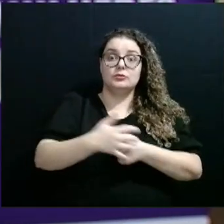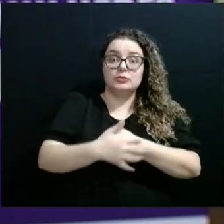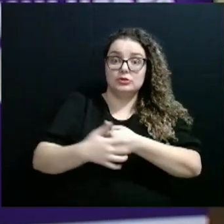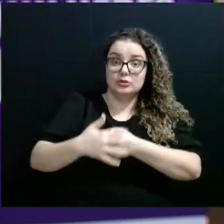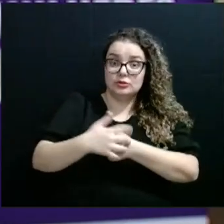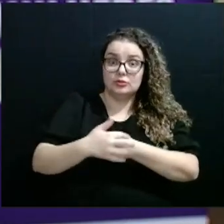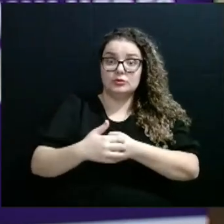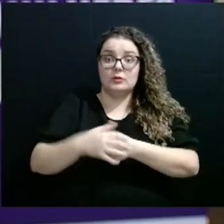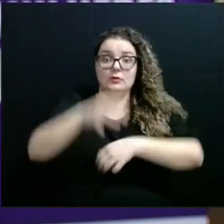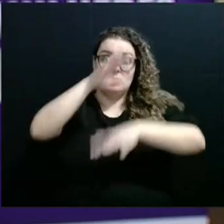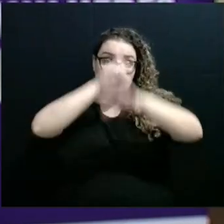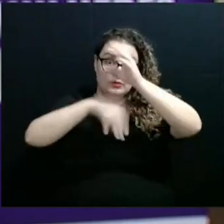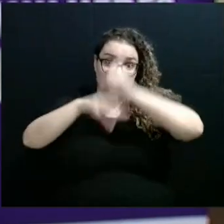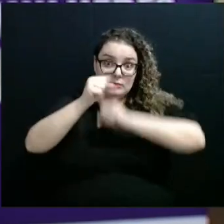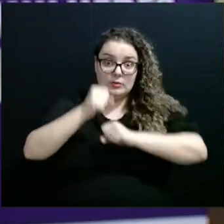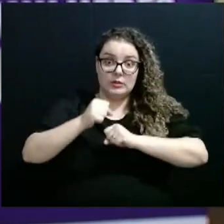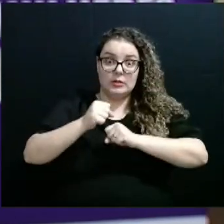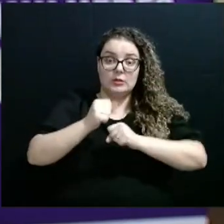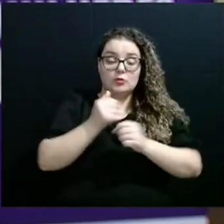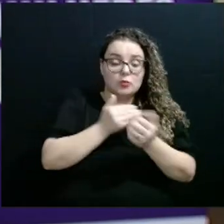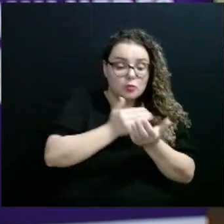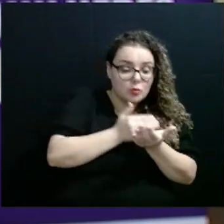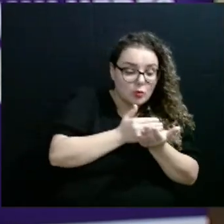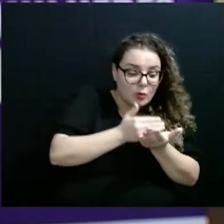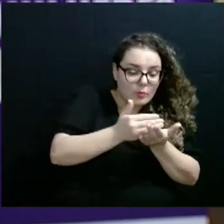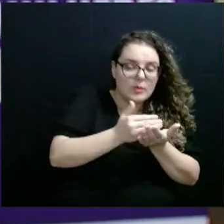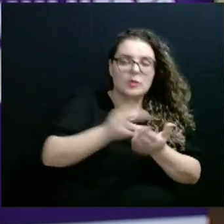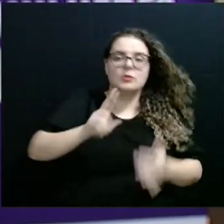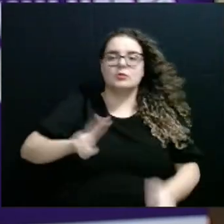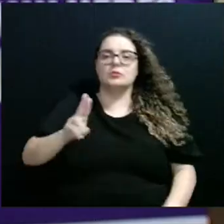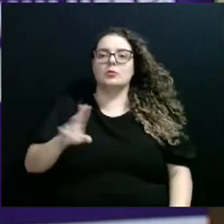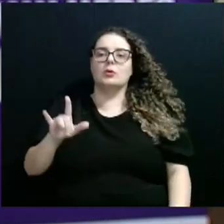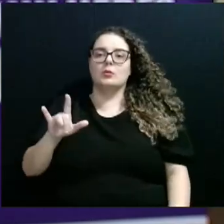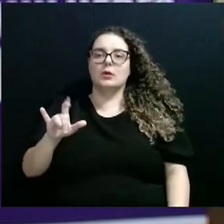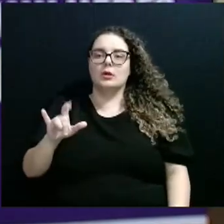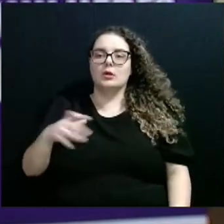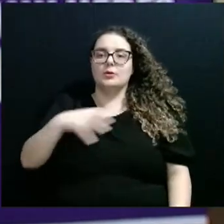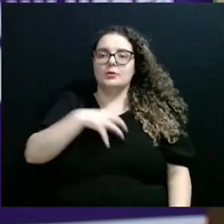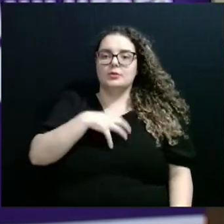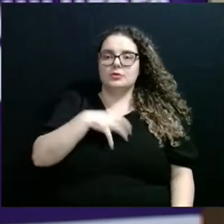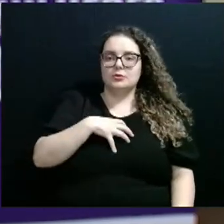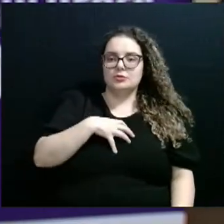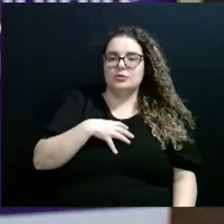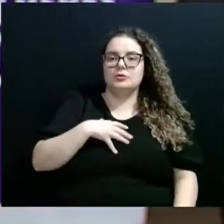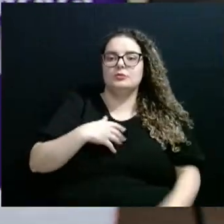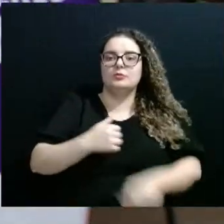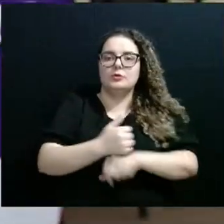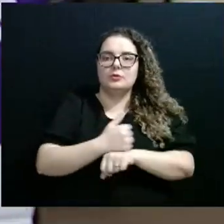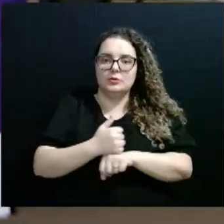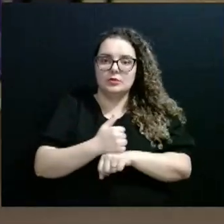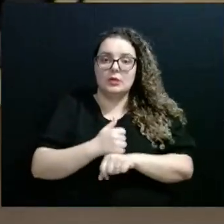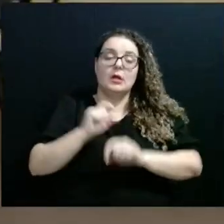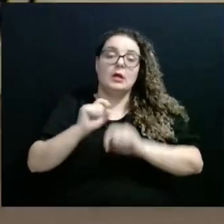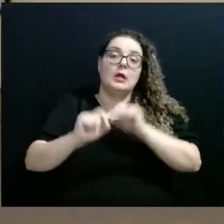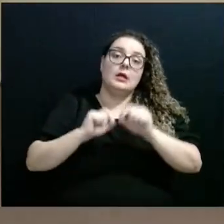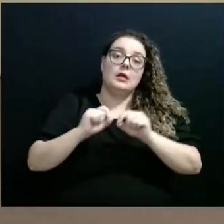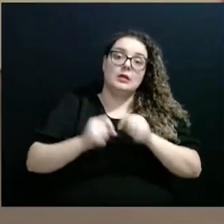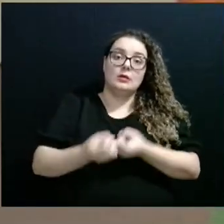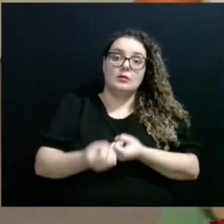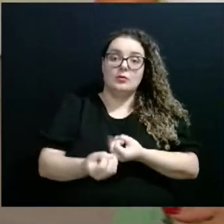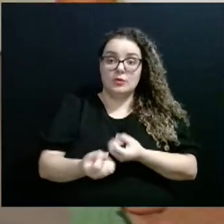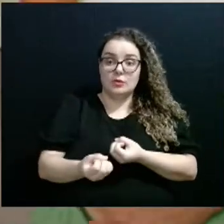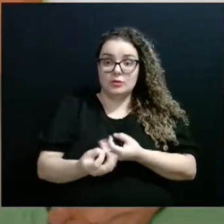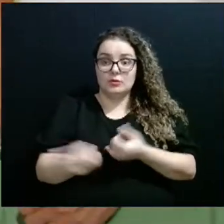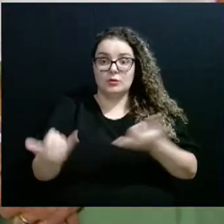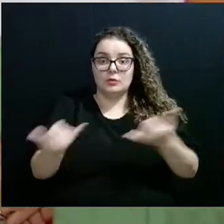do zero a utilizar essa ferramenta, o Instagram, de uma forma profissional. Quem vai passar as informações para a gente, ao meu